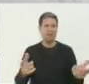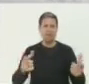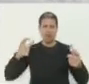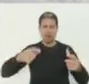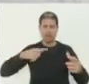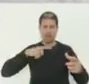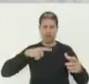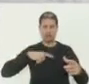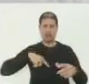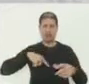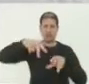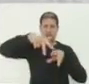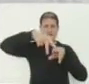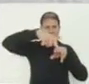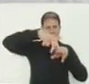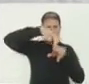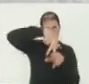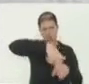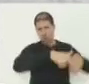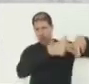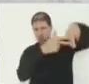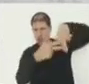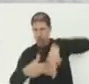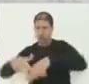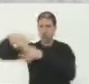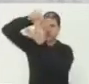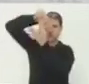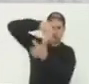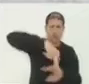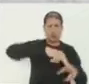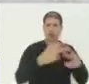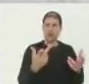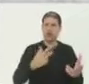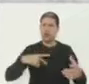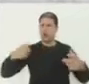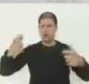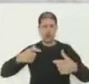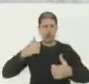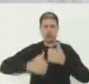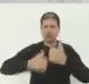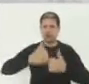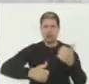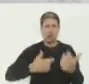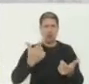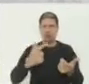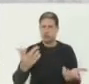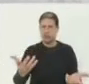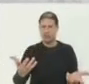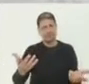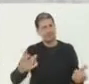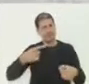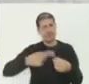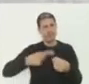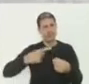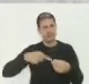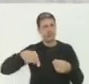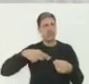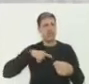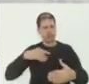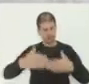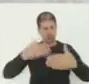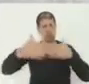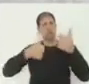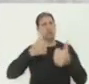para criança brincar não tem um campo para criança jogar um futebol Isso não pode acontecer o nosso município muito bem desenvolvido